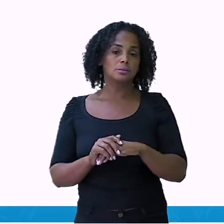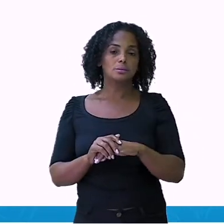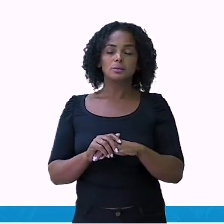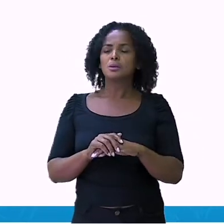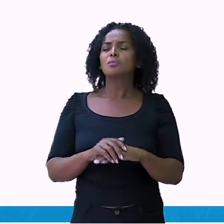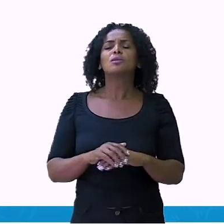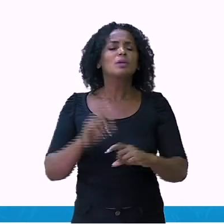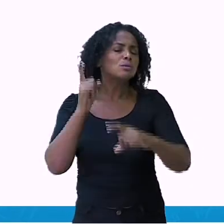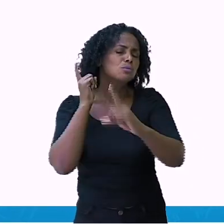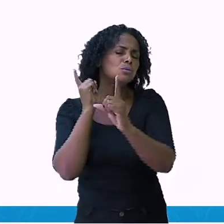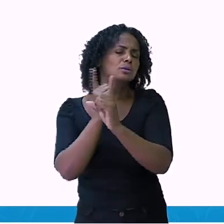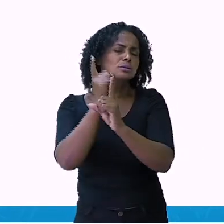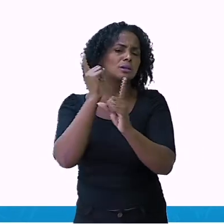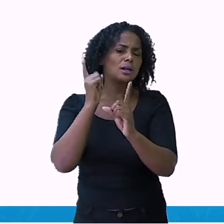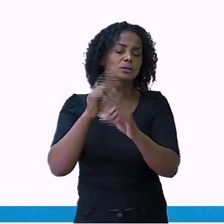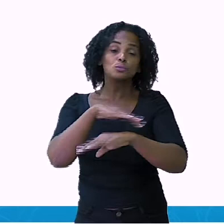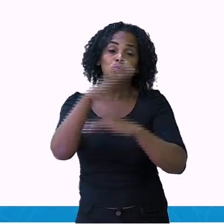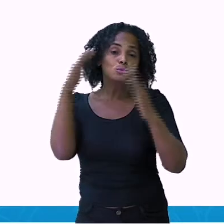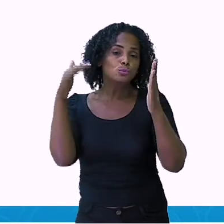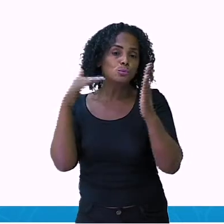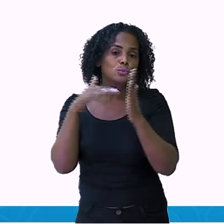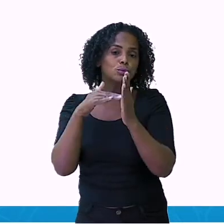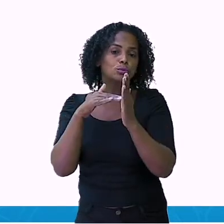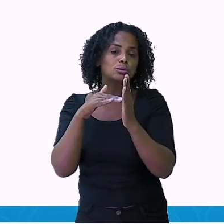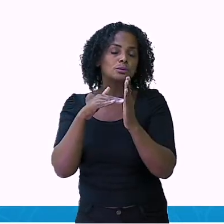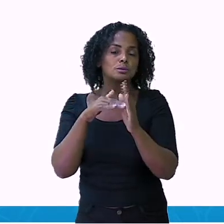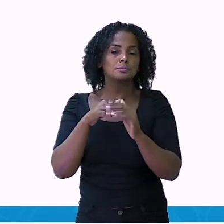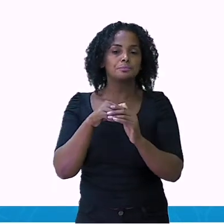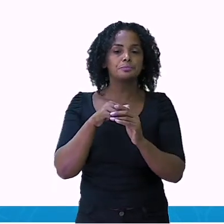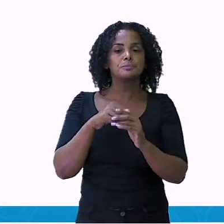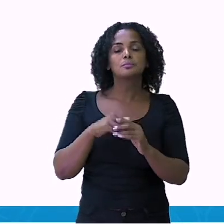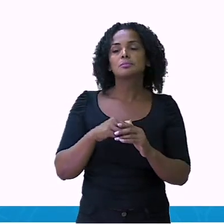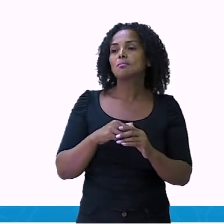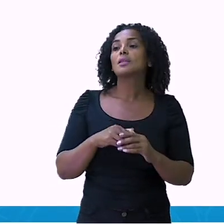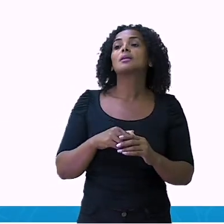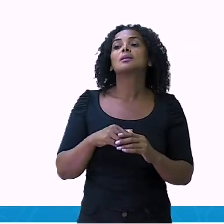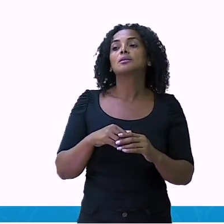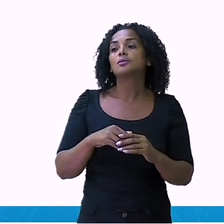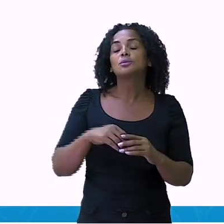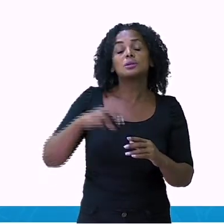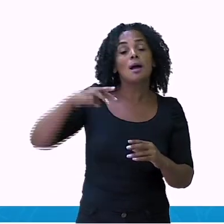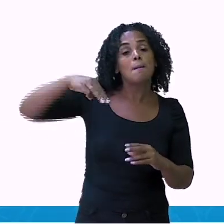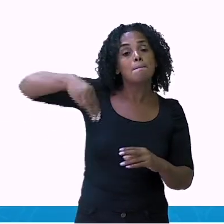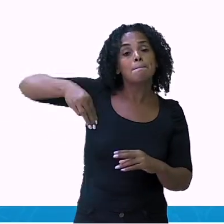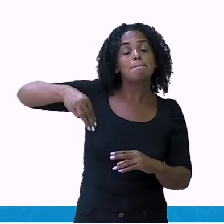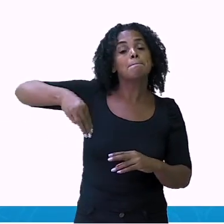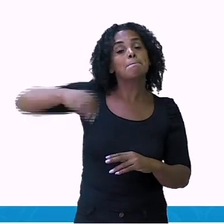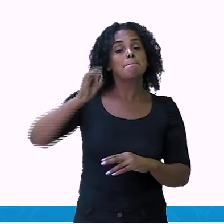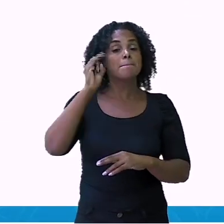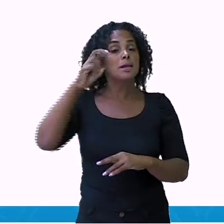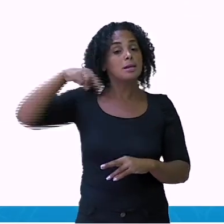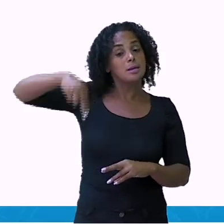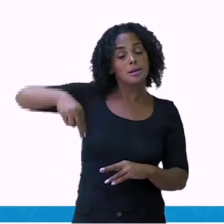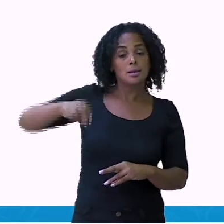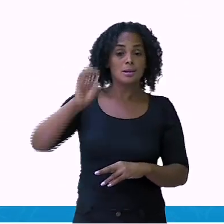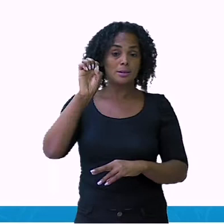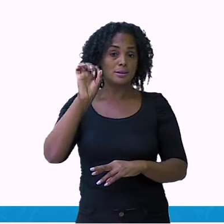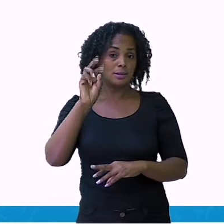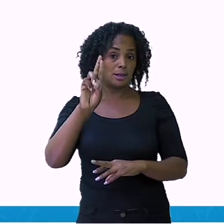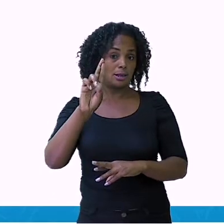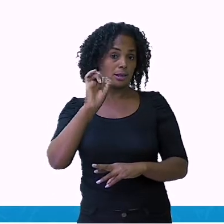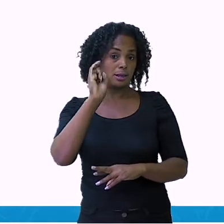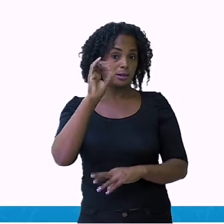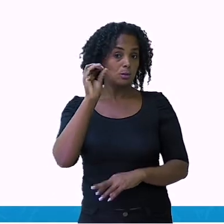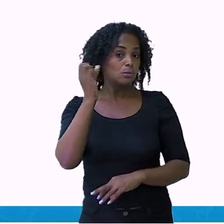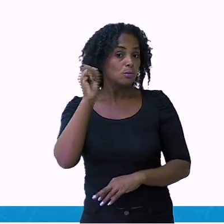onde a gente vai encontrar esse produto. Os minérios, né? Que são importantes, nós vamos estudar também sobre essas questões, que fala sobre